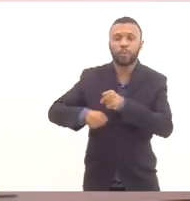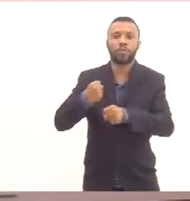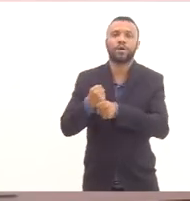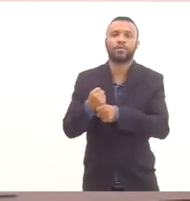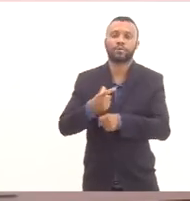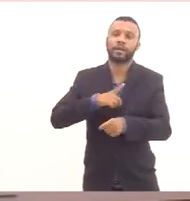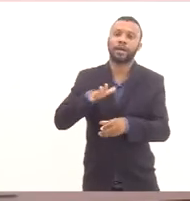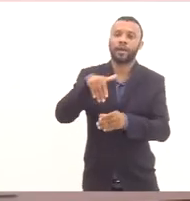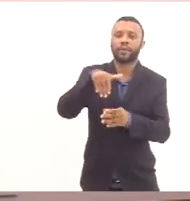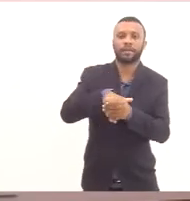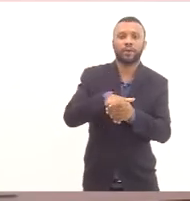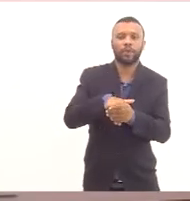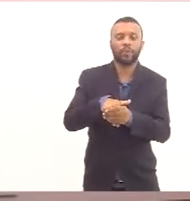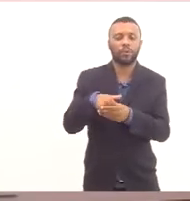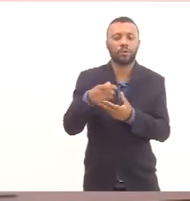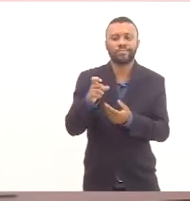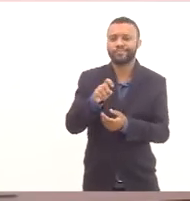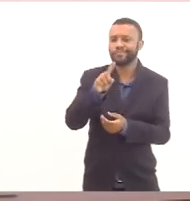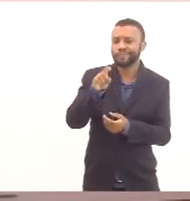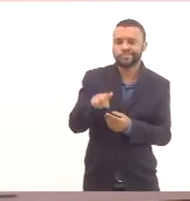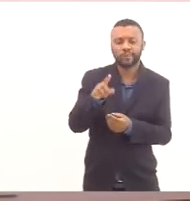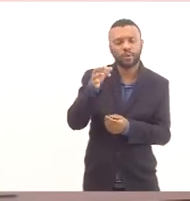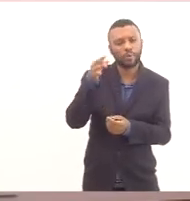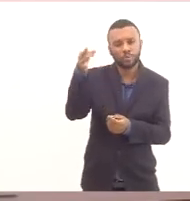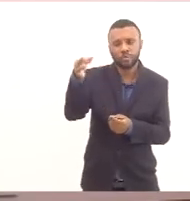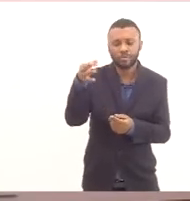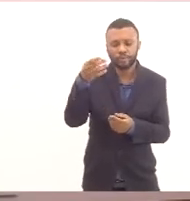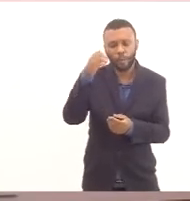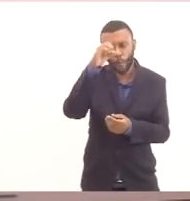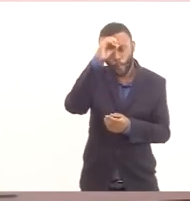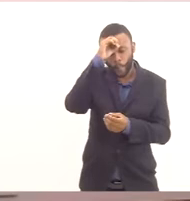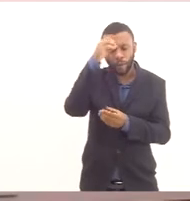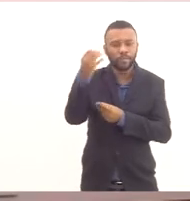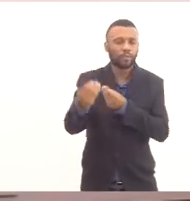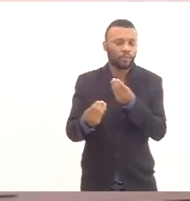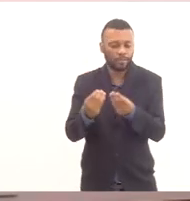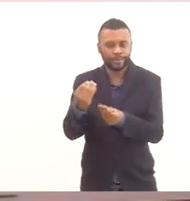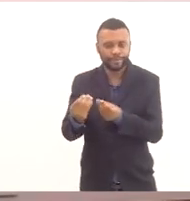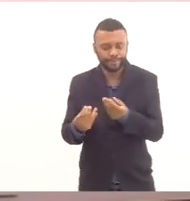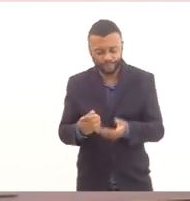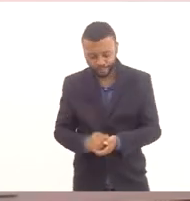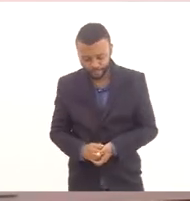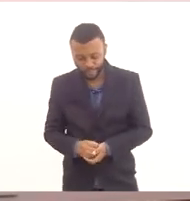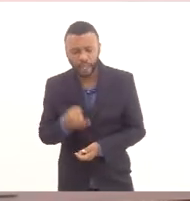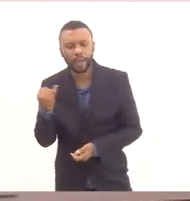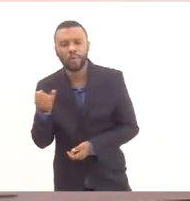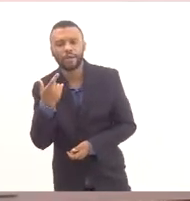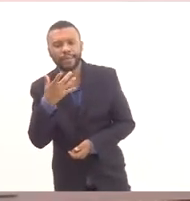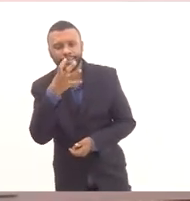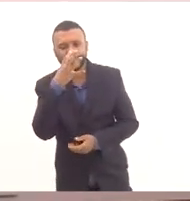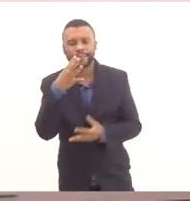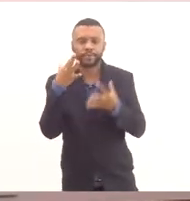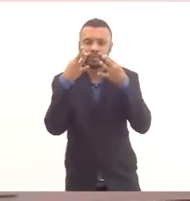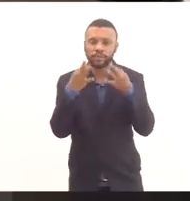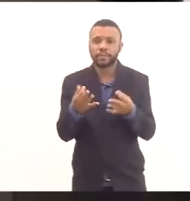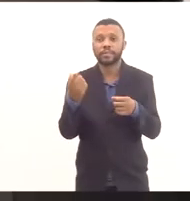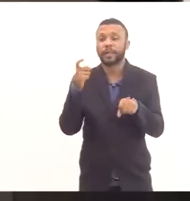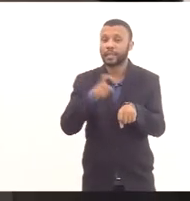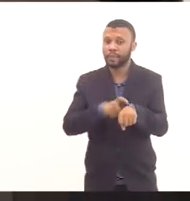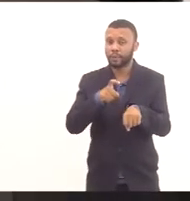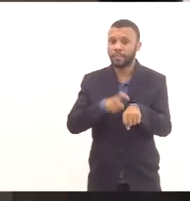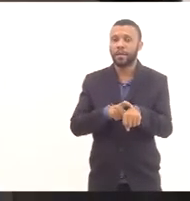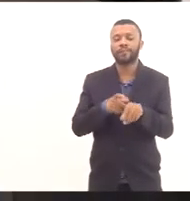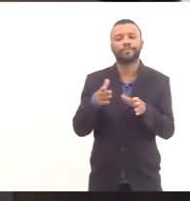esse que a gente não sabe pode ser resolvido e três tá eu importante a sua sua observação eu tempo que a gente tá nesse